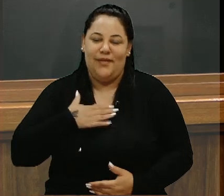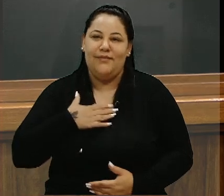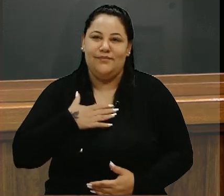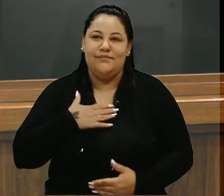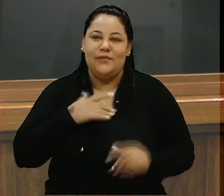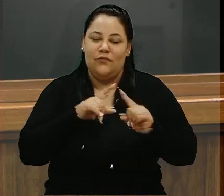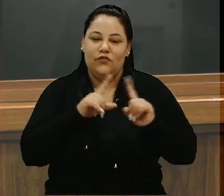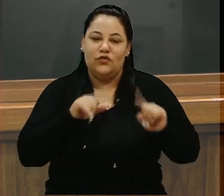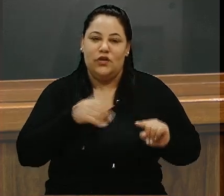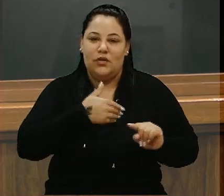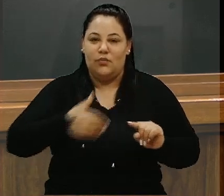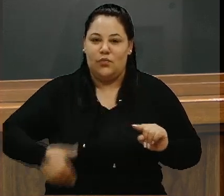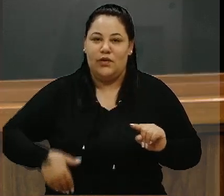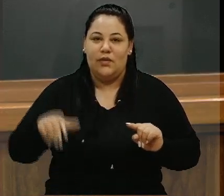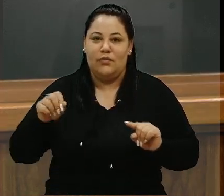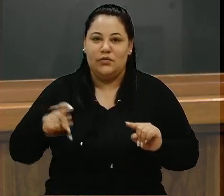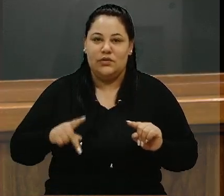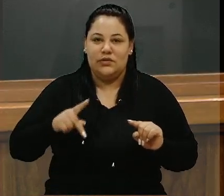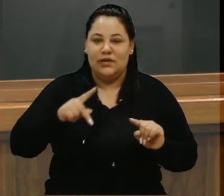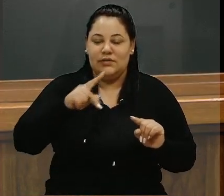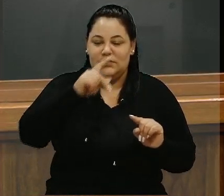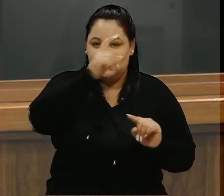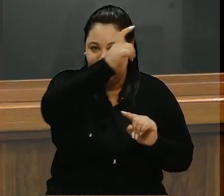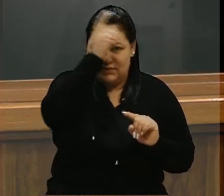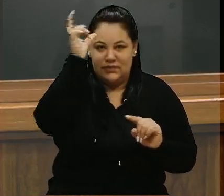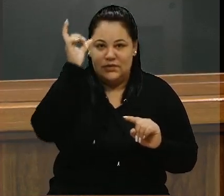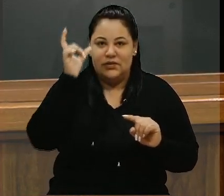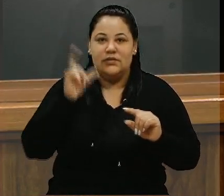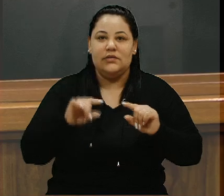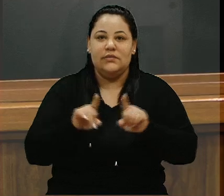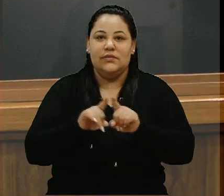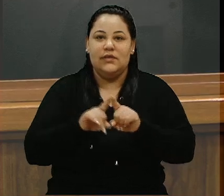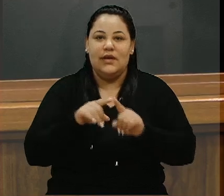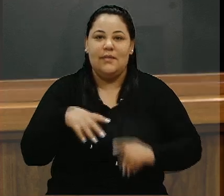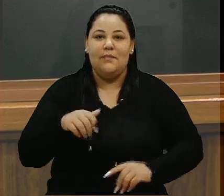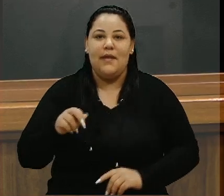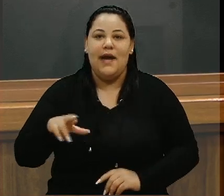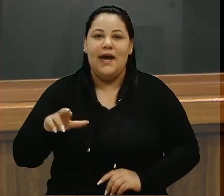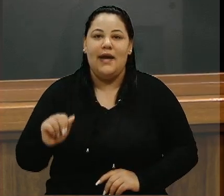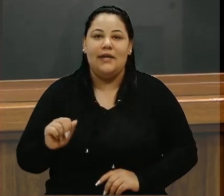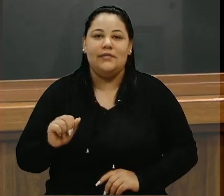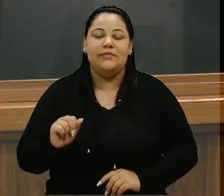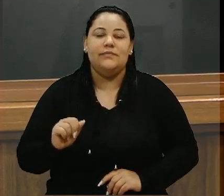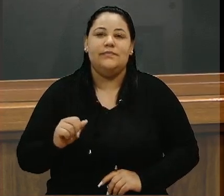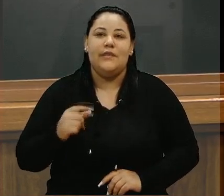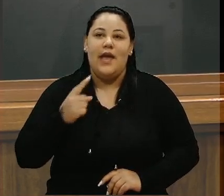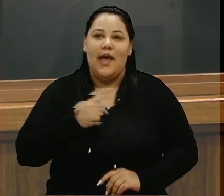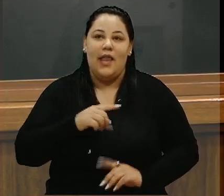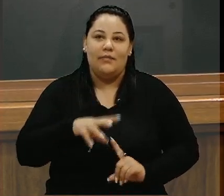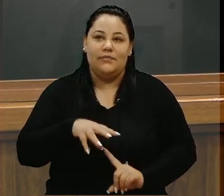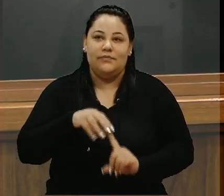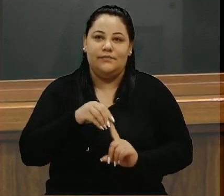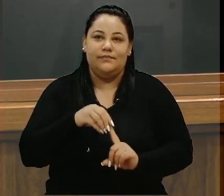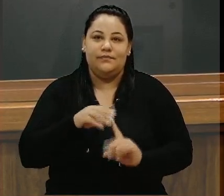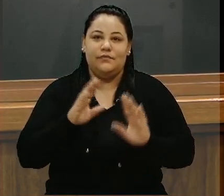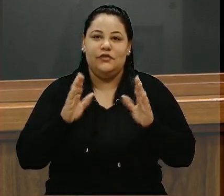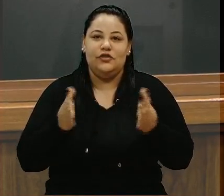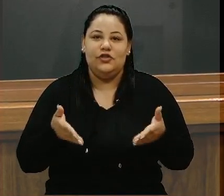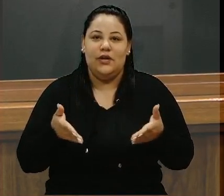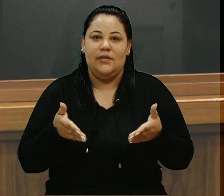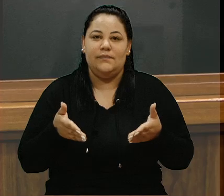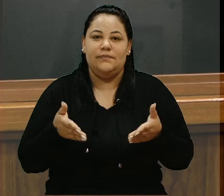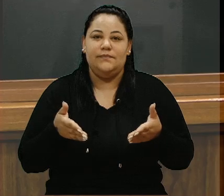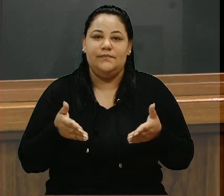aposentada, enfermeira, a Mara Rúbia Silva. Ela, inclusive, foi candidata, em